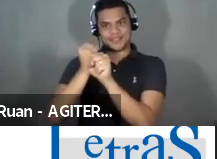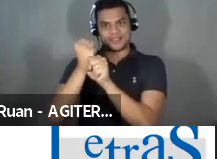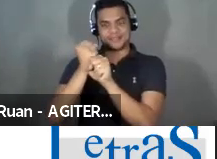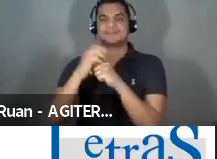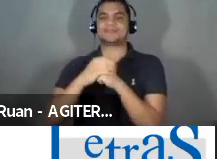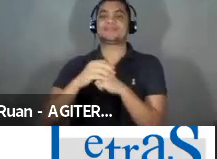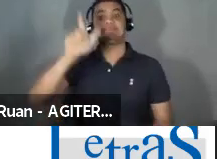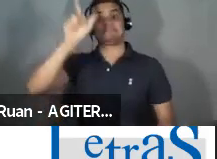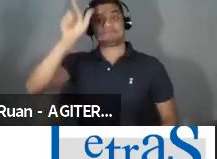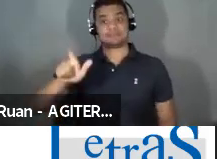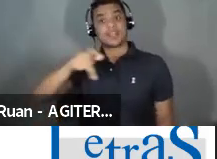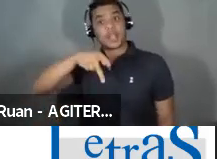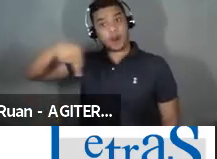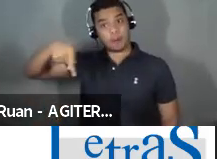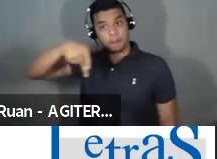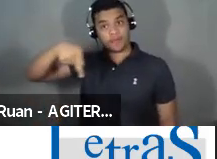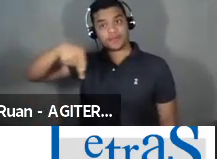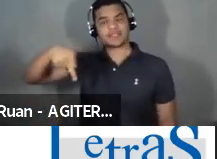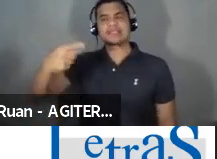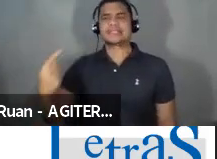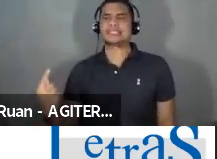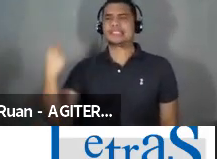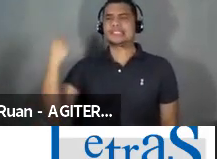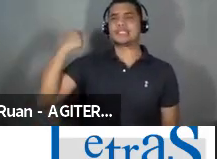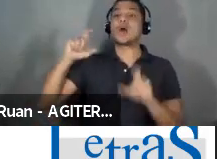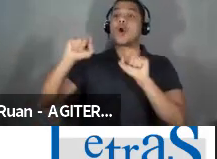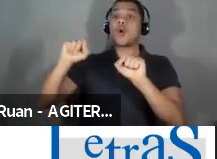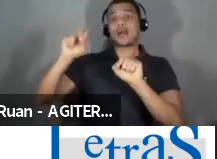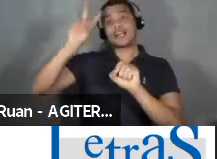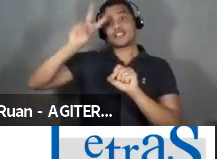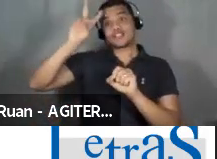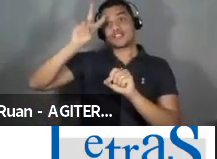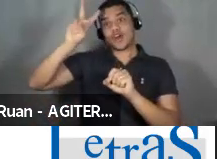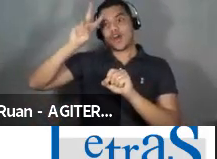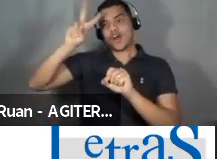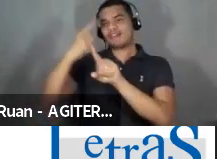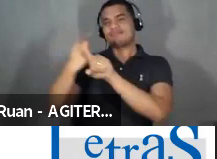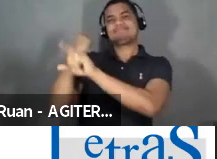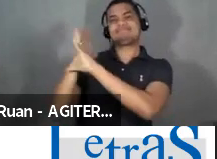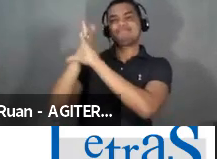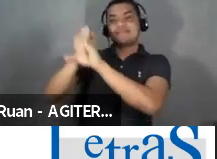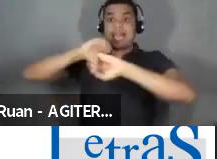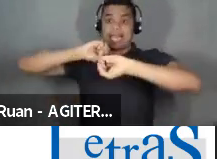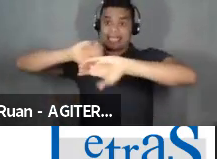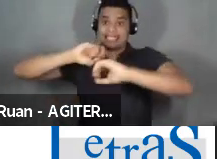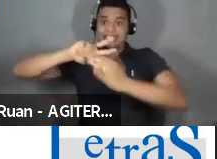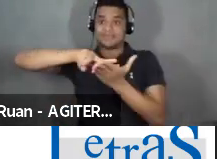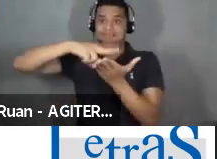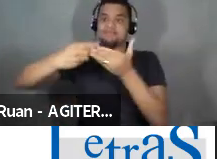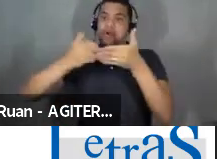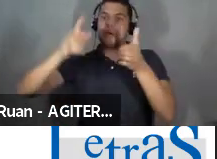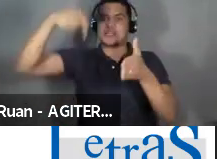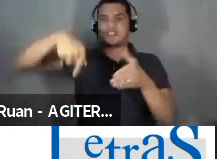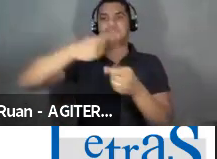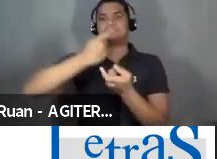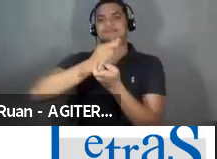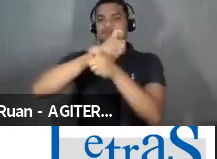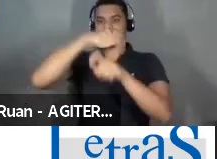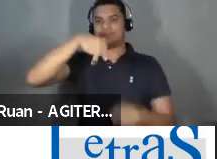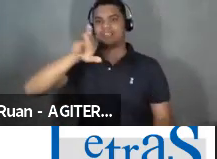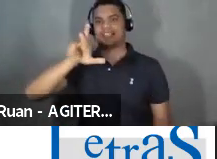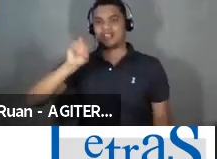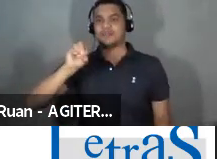é um dos professores que estava lá quando a história do ensino de tradução começou na PUC-Rio. E vem desde